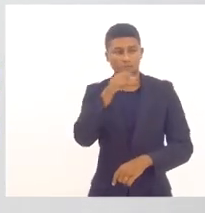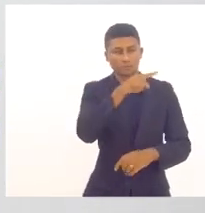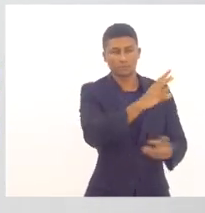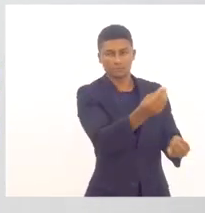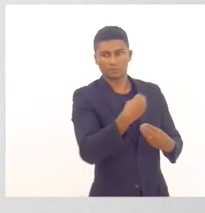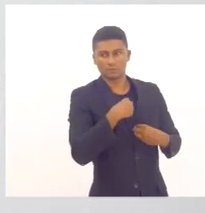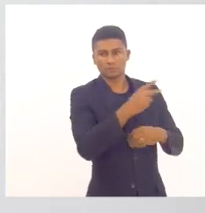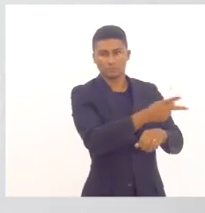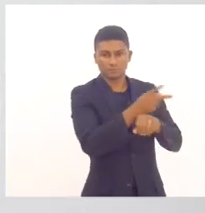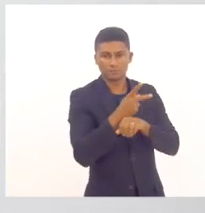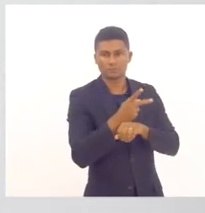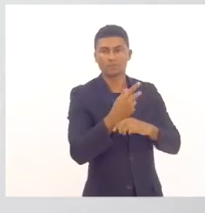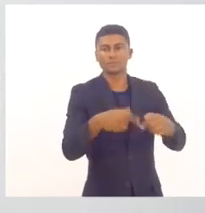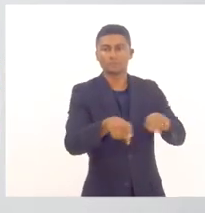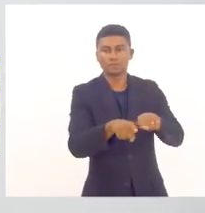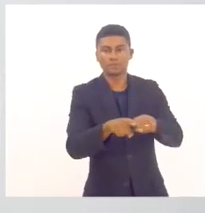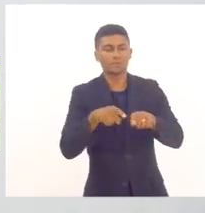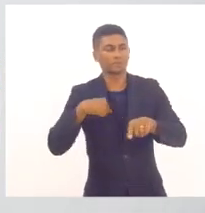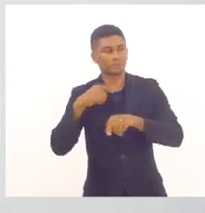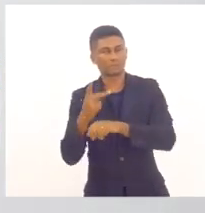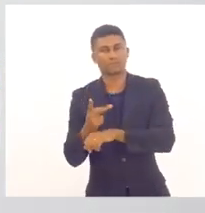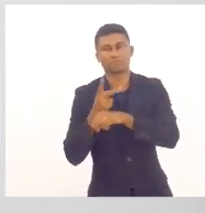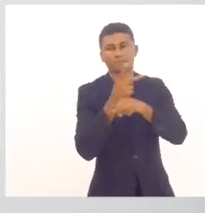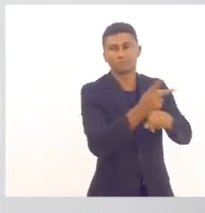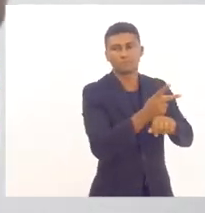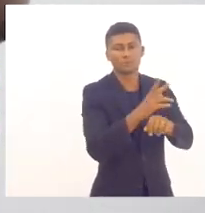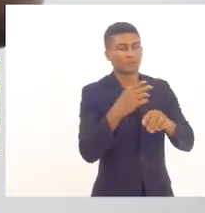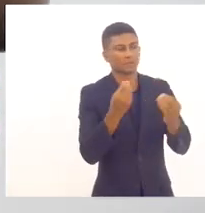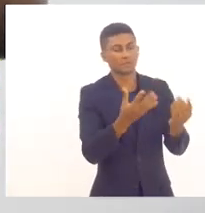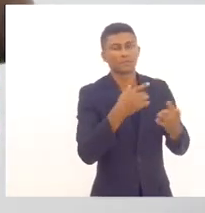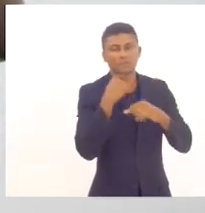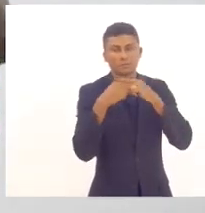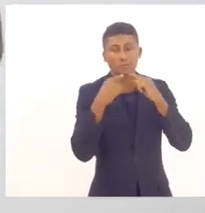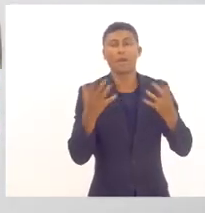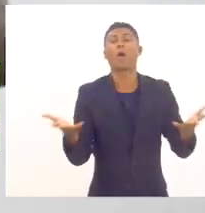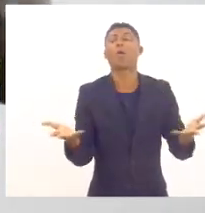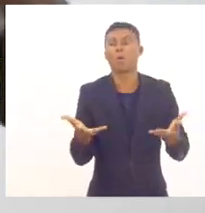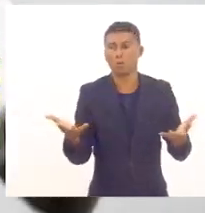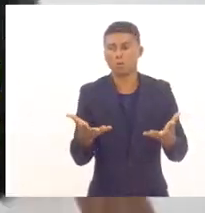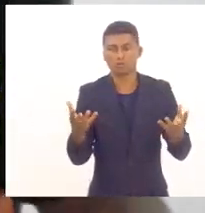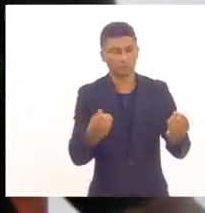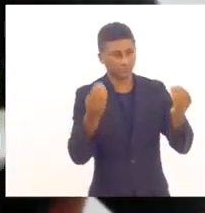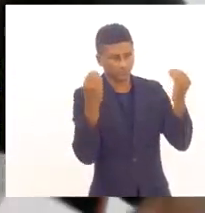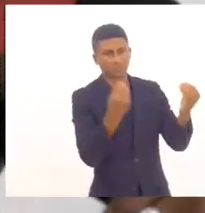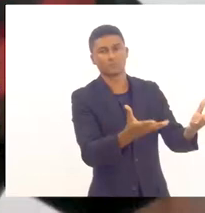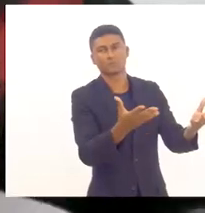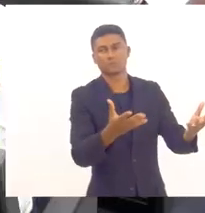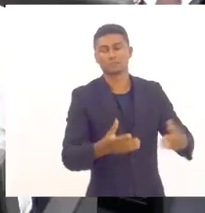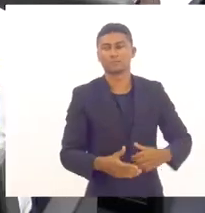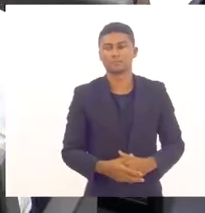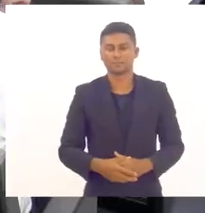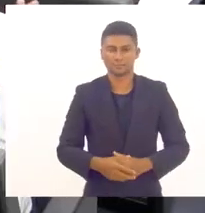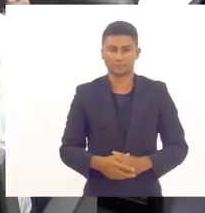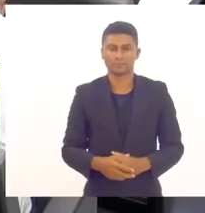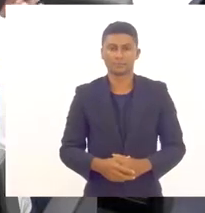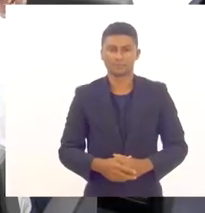Eu também lhe ofereci uma moção e não pude lhe entregar, e vou lhe entregar hoje. Oh, que beleza.